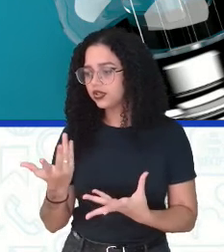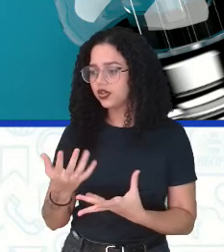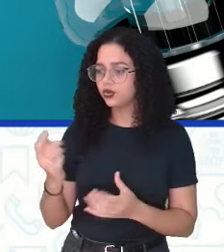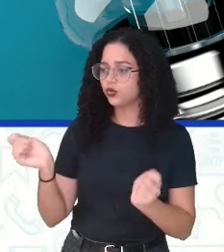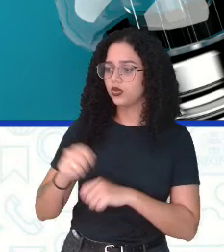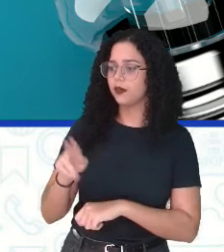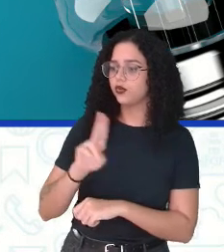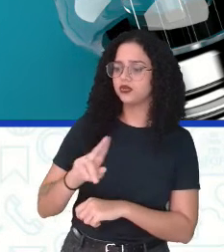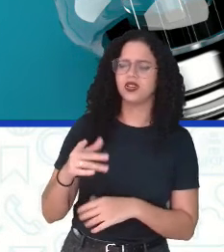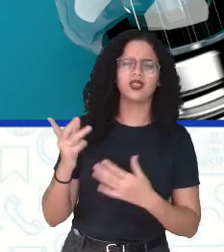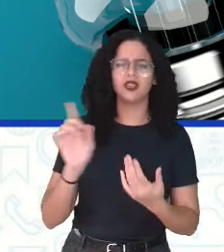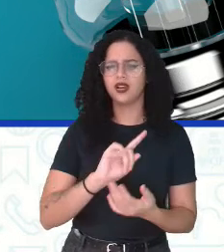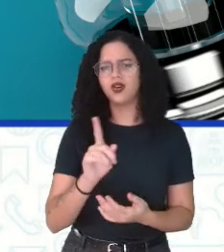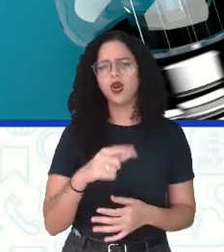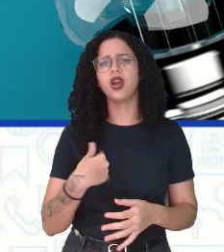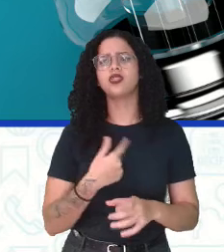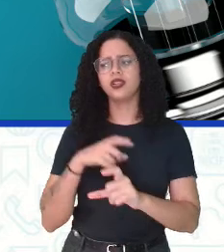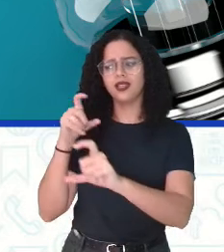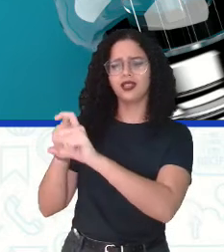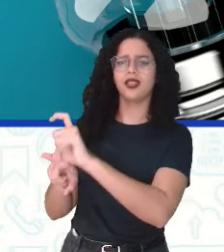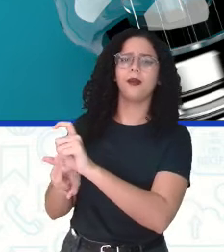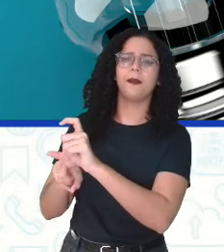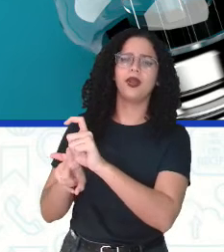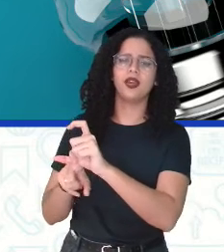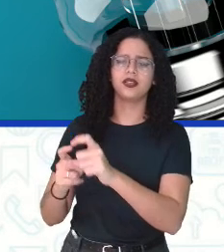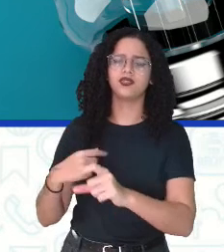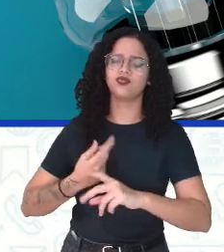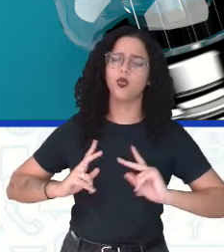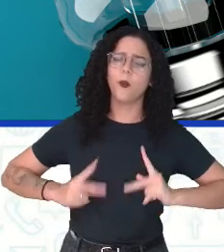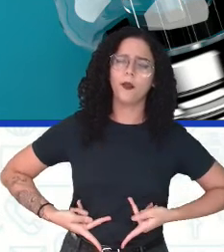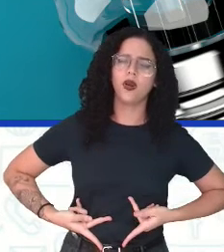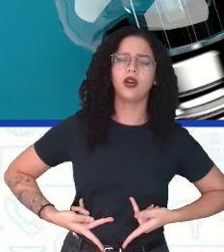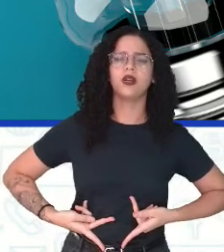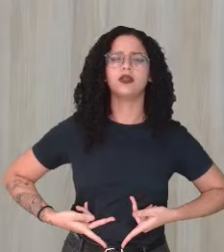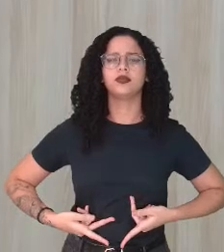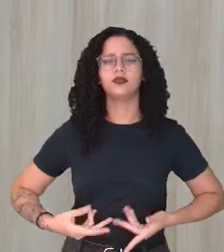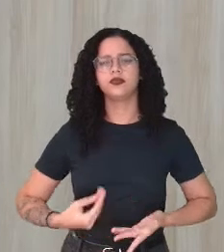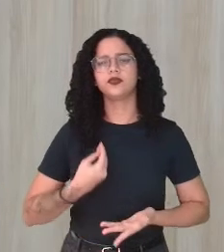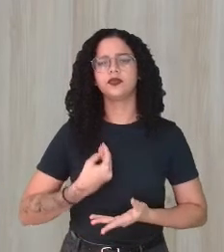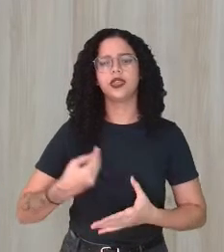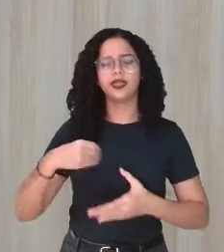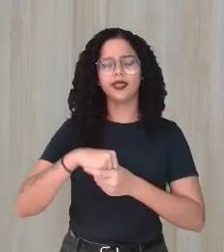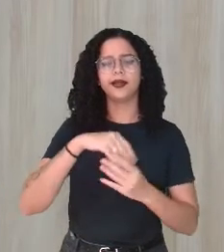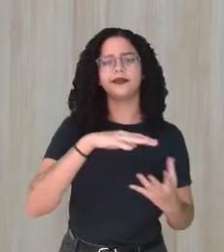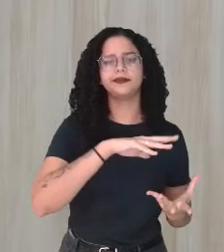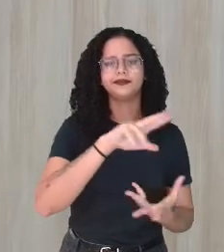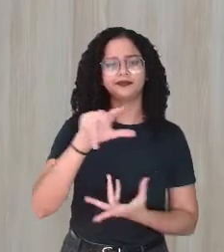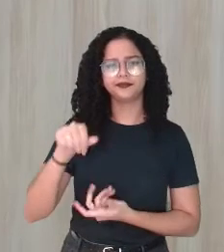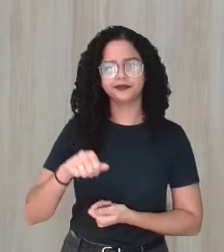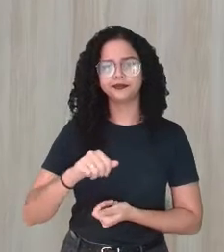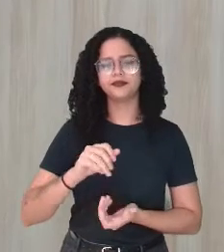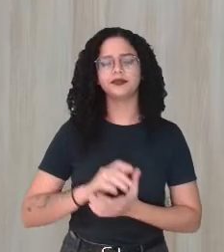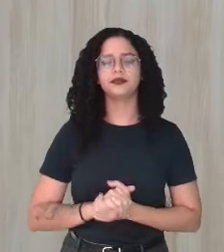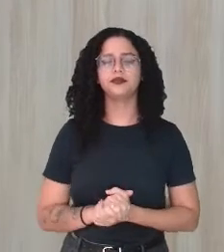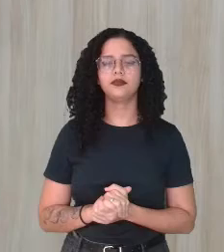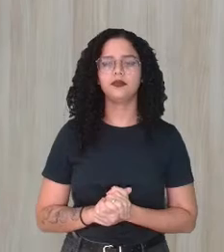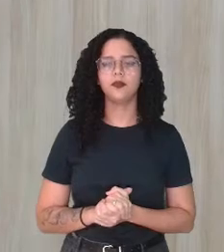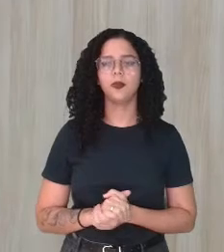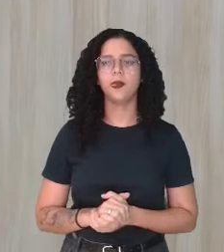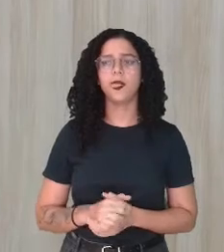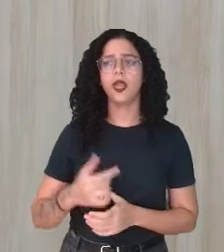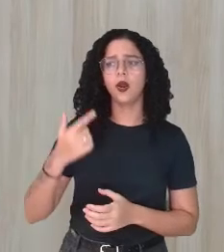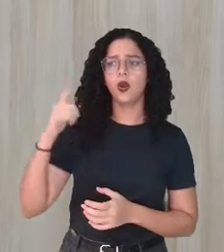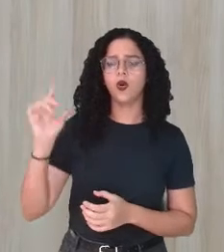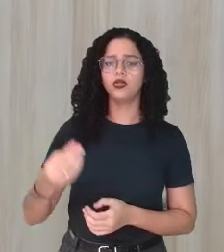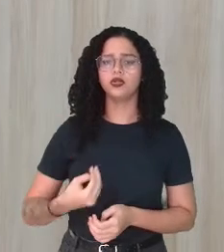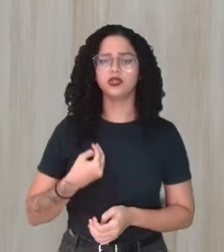mais para usar. Não, gente, a gente é dependente. Nós somos seres humanos, seres vivos dentro daquela natureza. Os outros